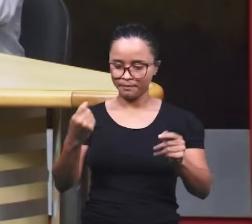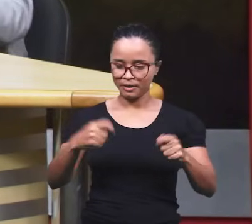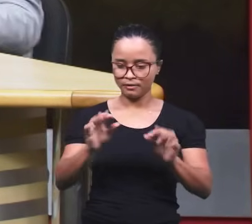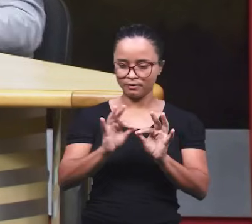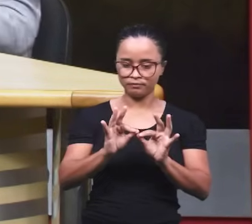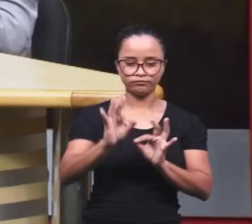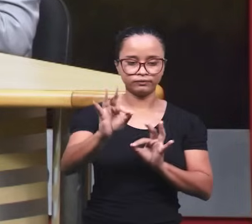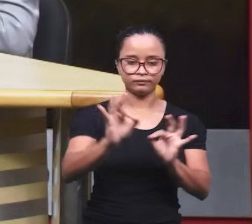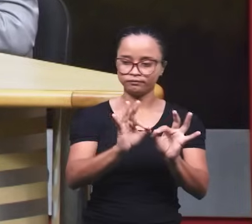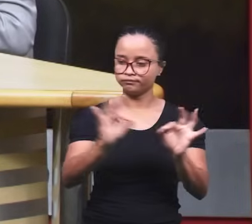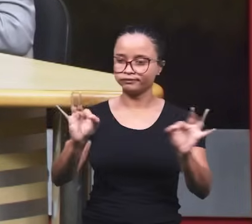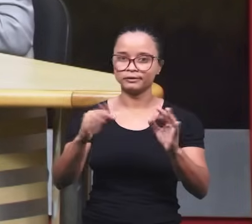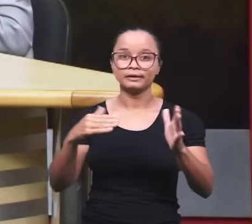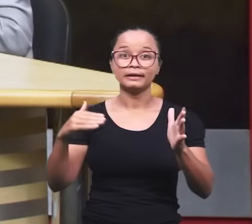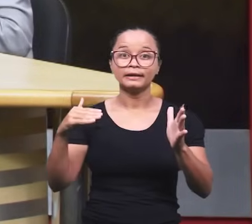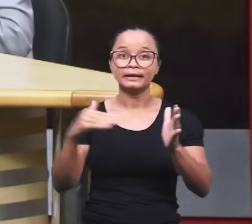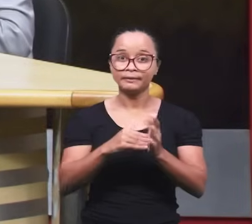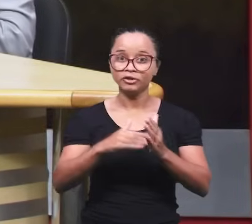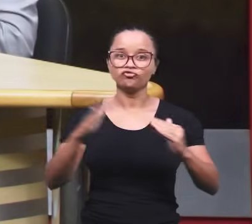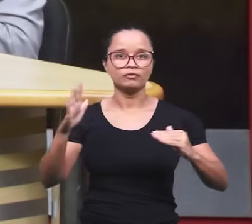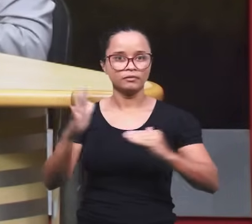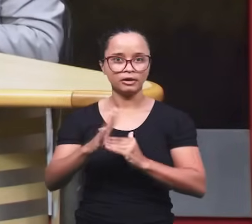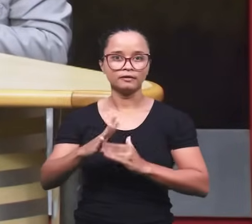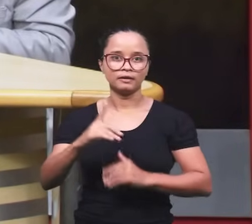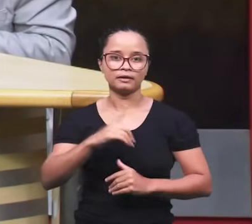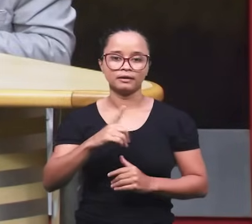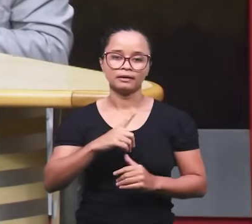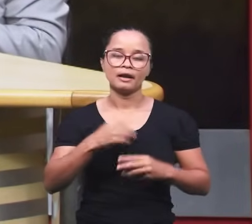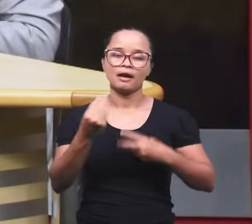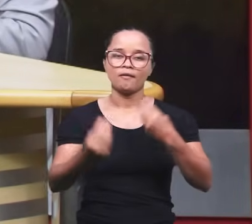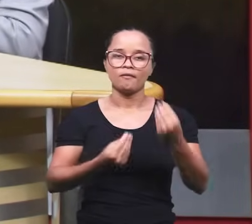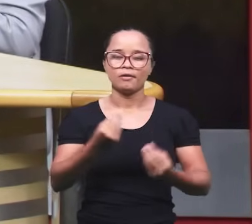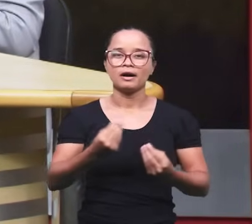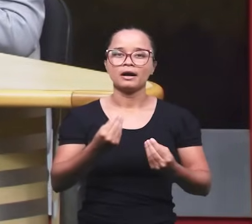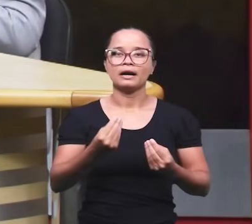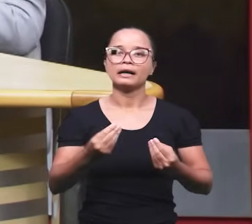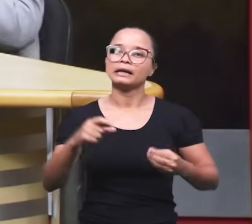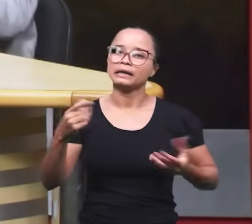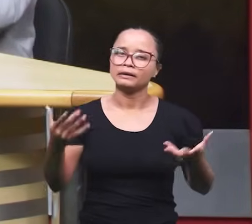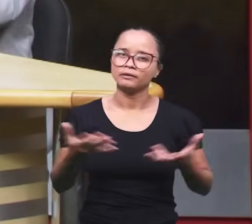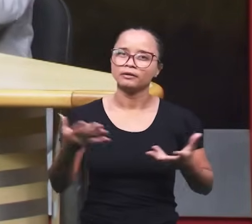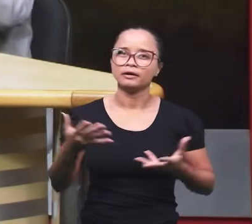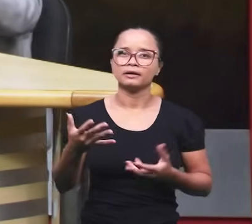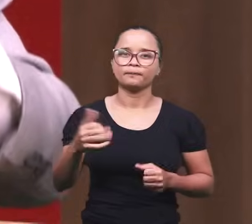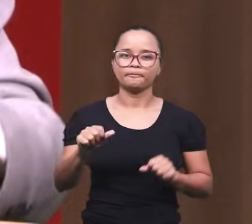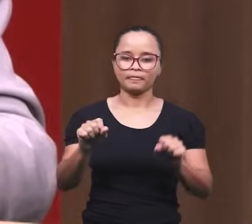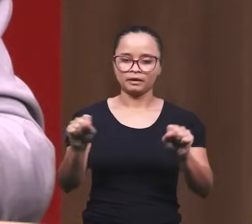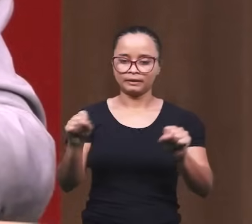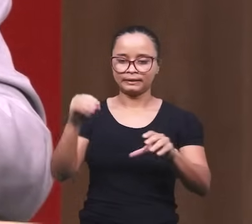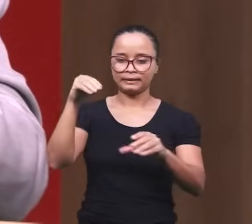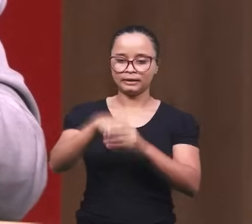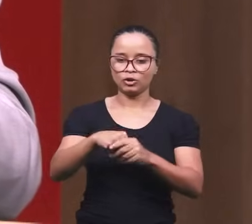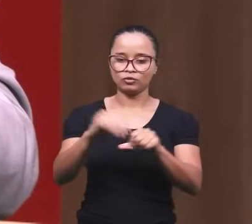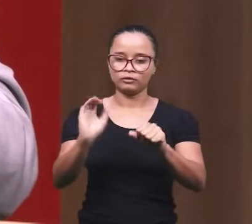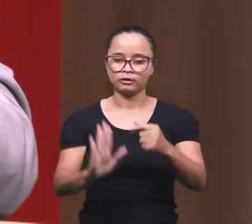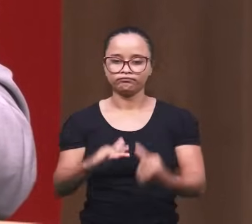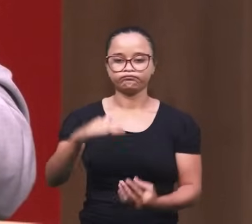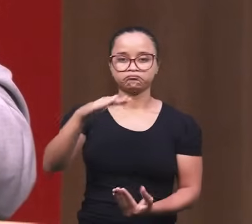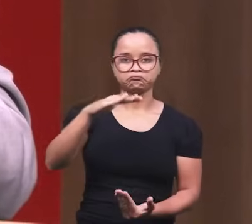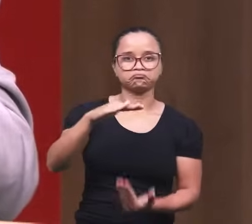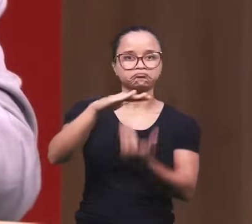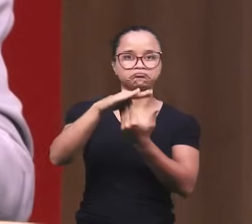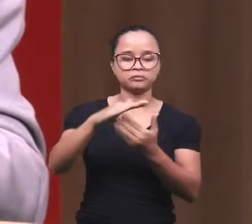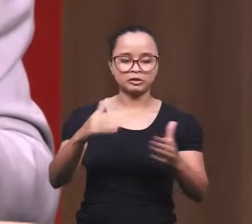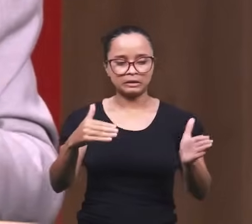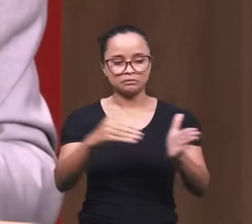você tem ali aquele limite que de fato eh lhe pertence de fato eh está no no âmbito daquilo que que